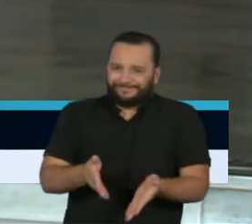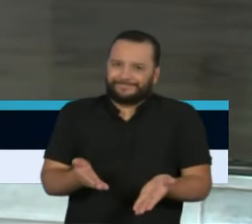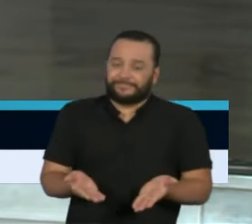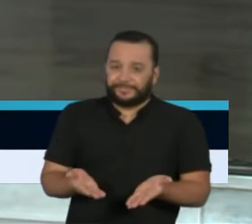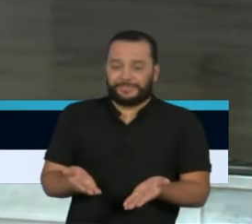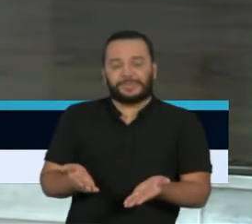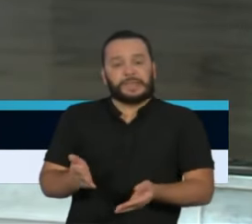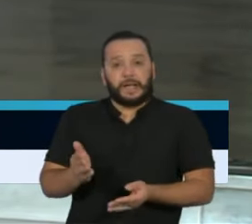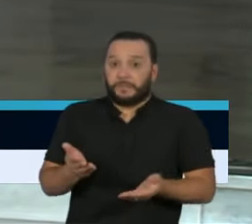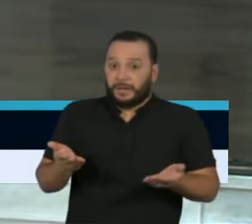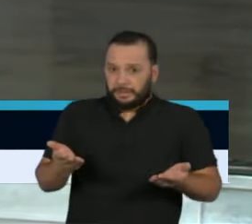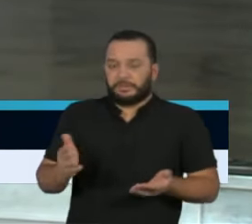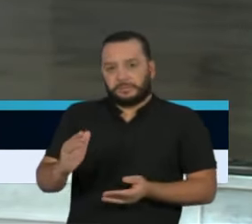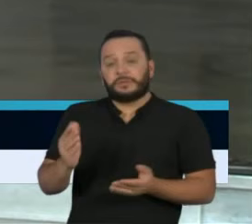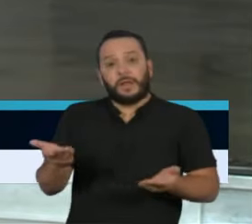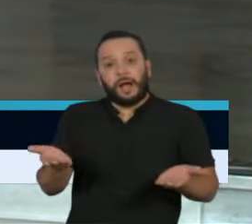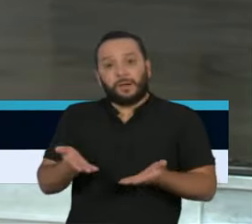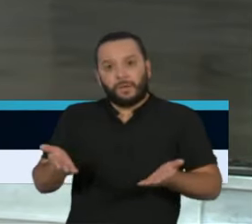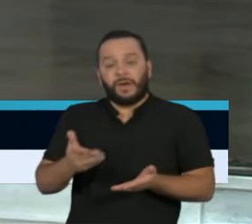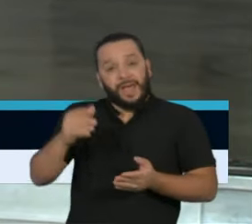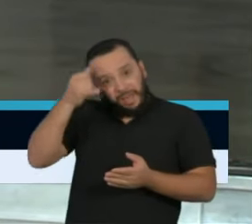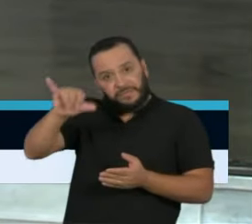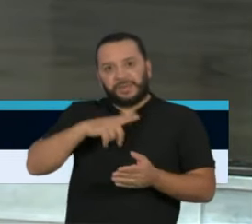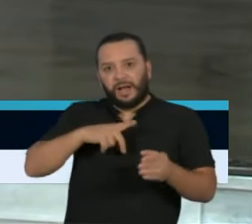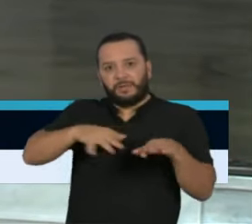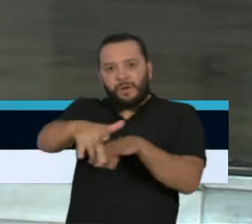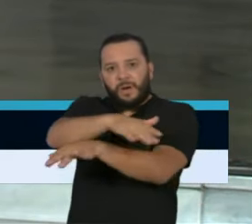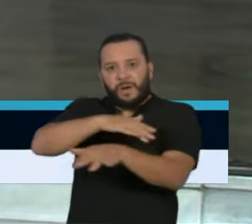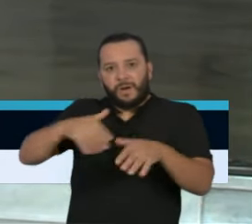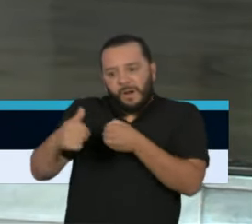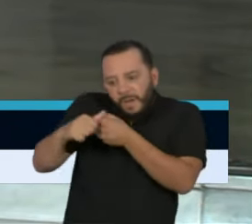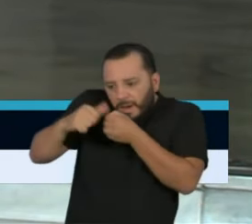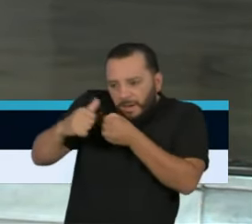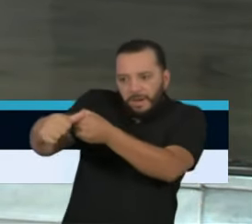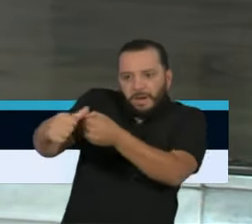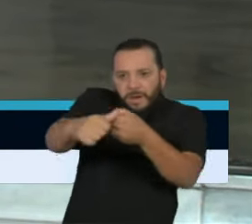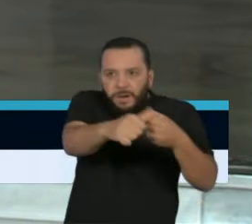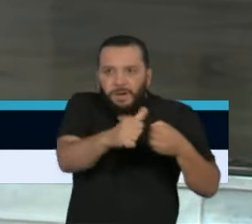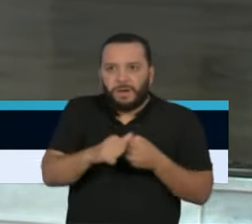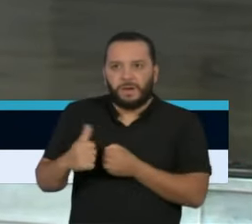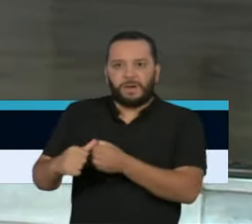esse fator positivo, que é evitar a aglomeração no momento do coronavírus.